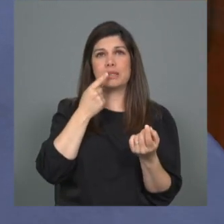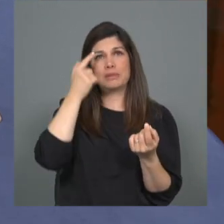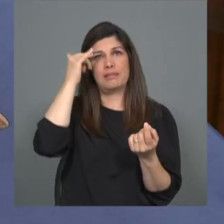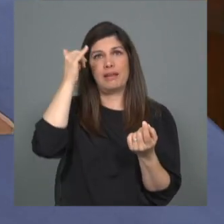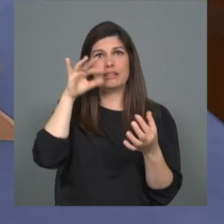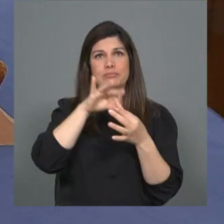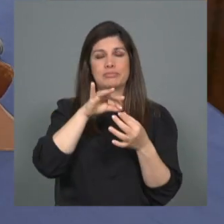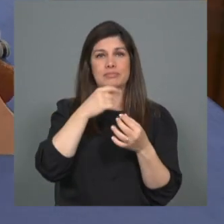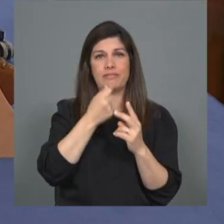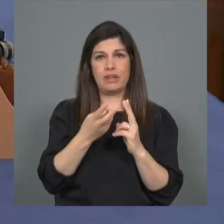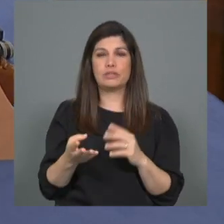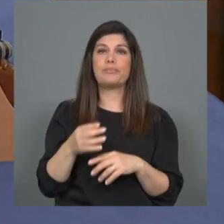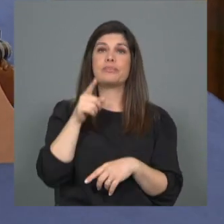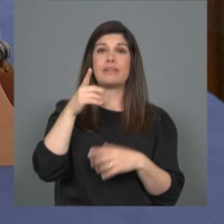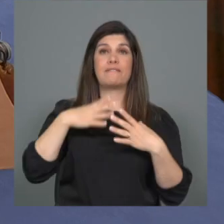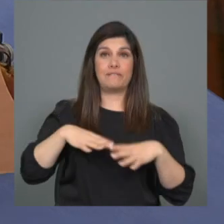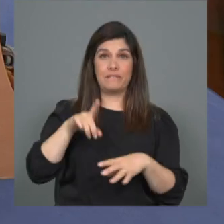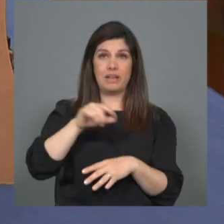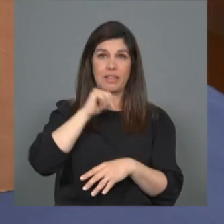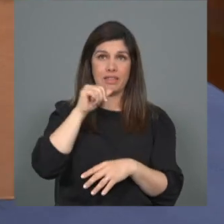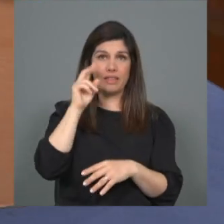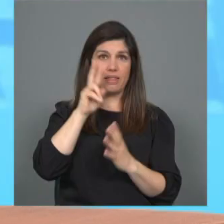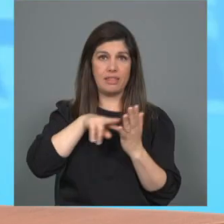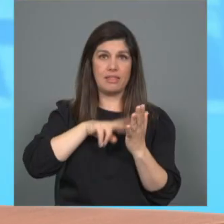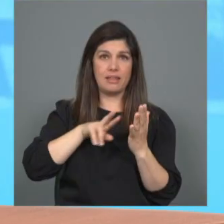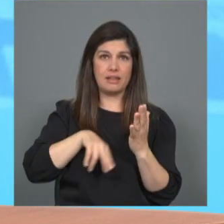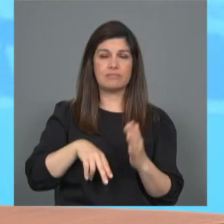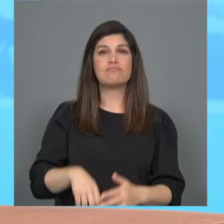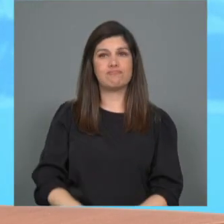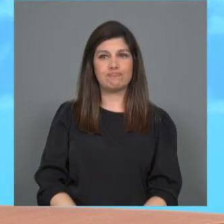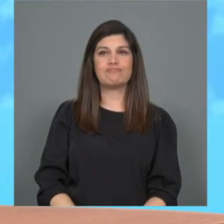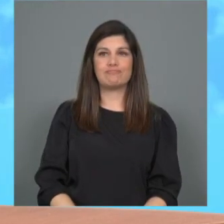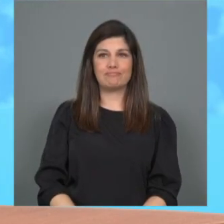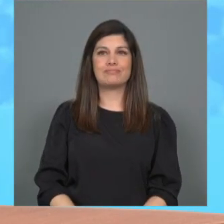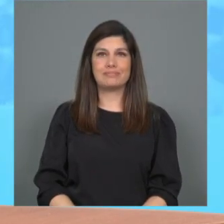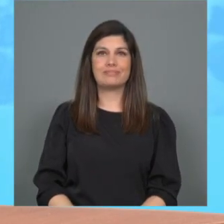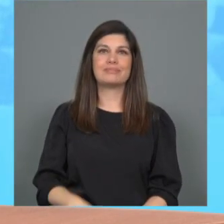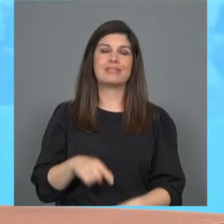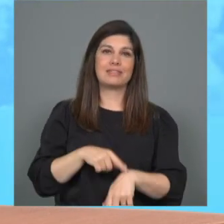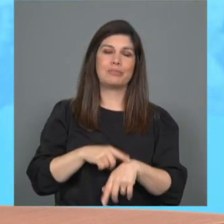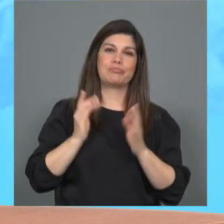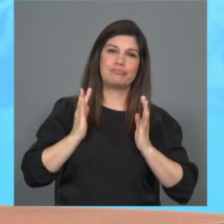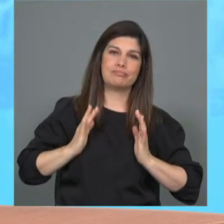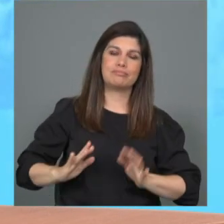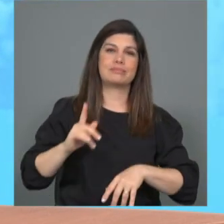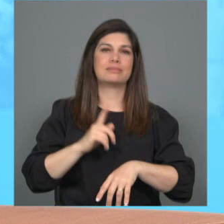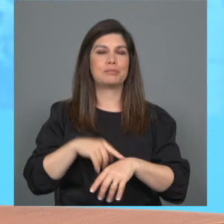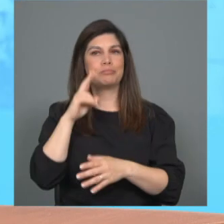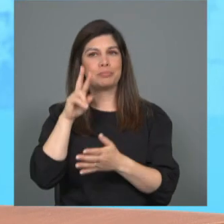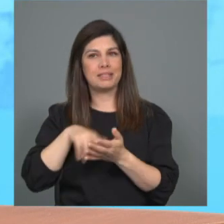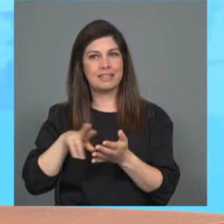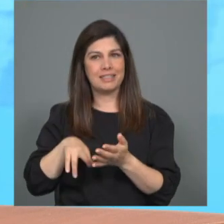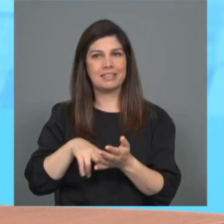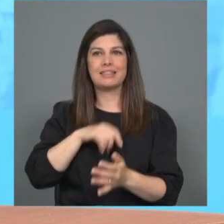Nunes, para si também são tempos de leitura, habitualmente? São tempos de relaxamento, tempos de leitura.